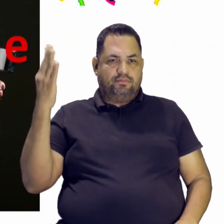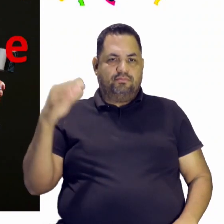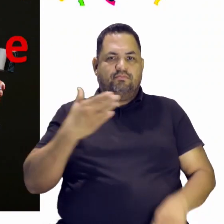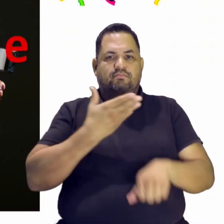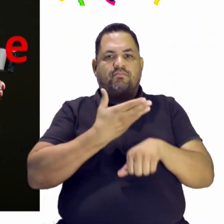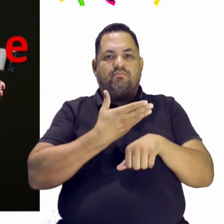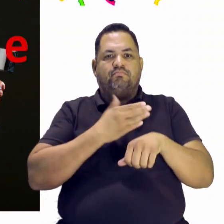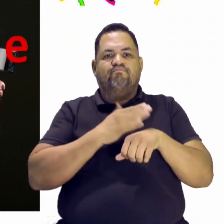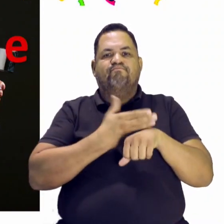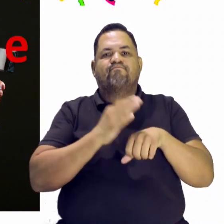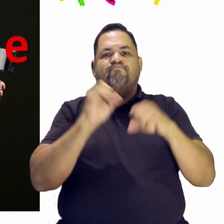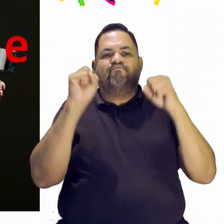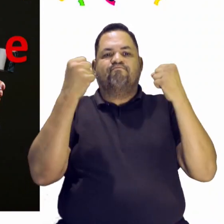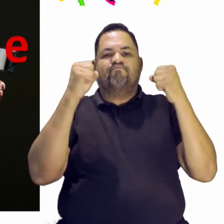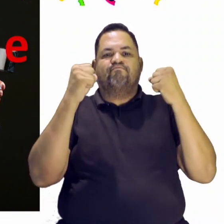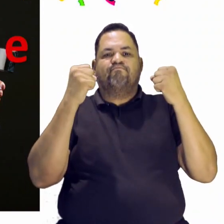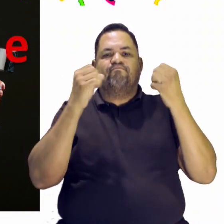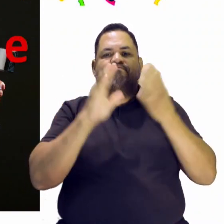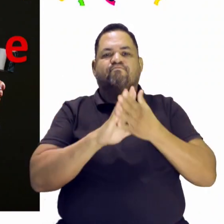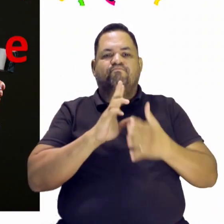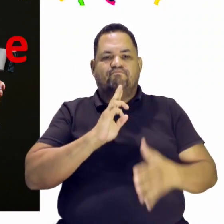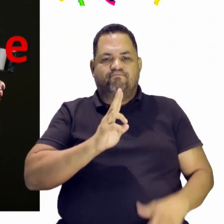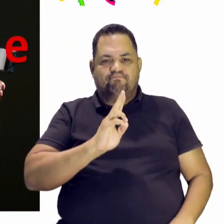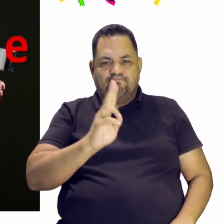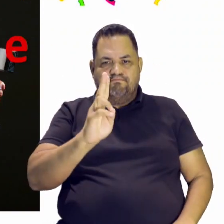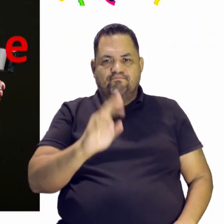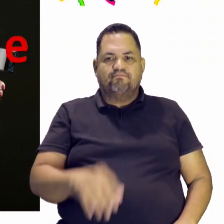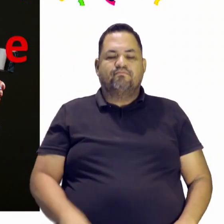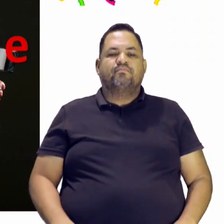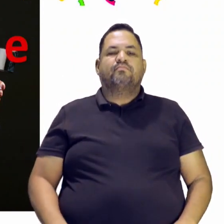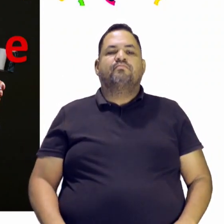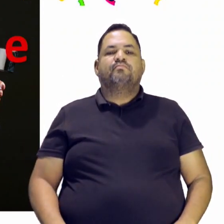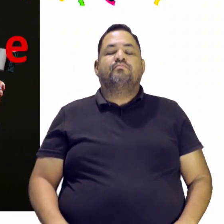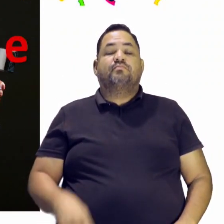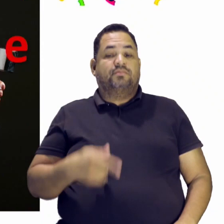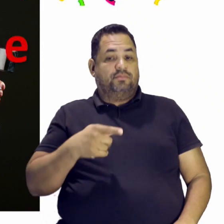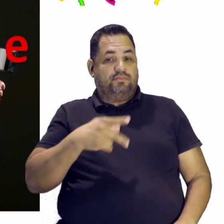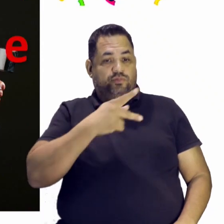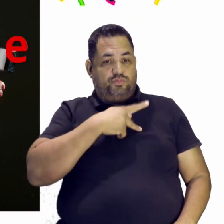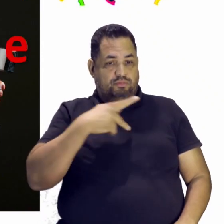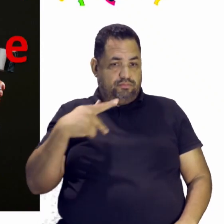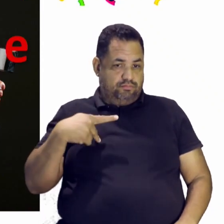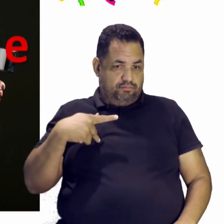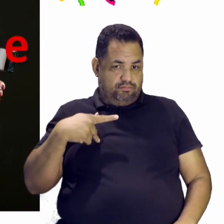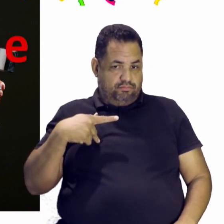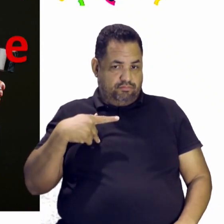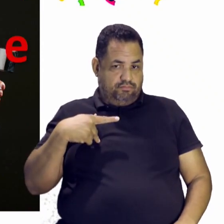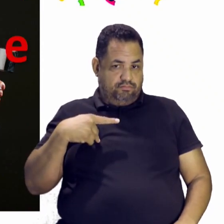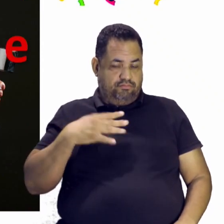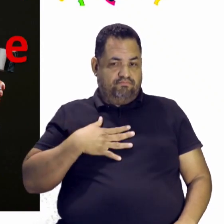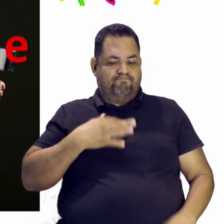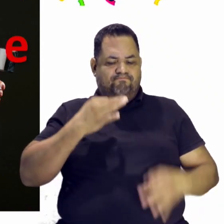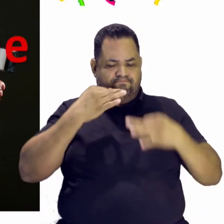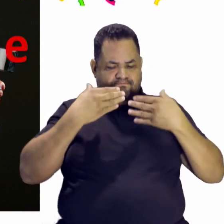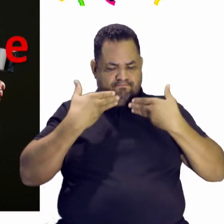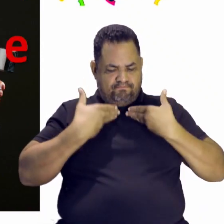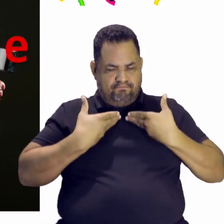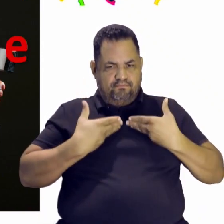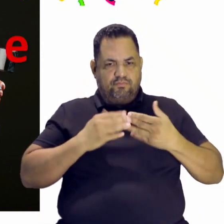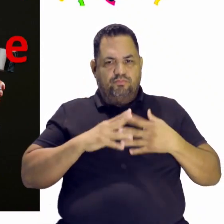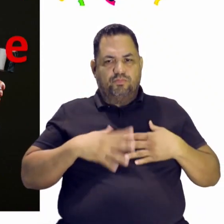Pratique exercícios físicos regularmente e a sua saúde, a sua disposição, o